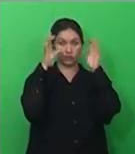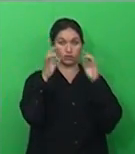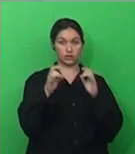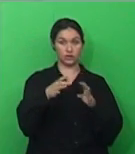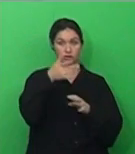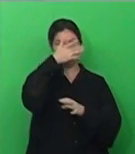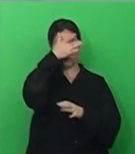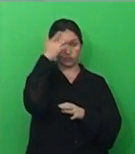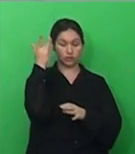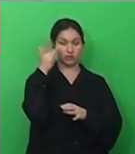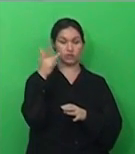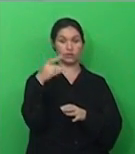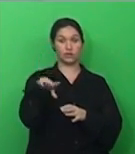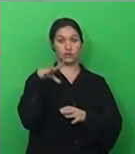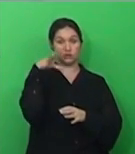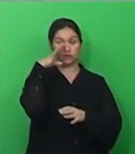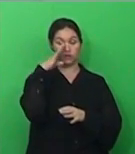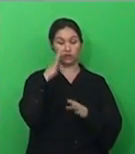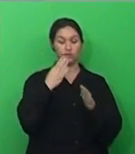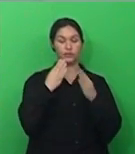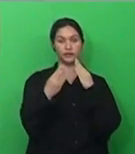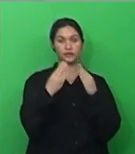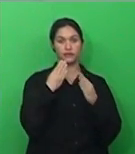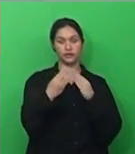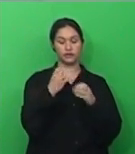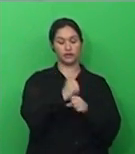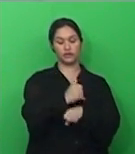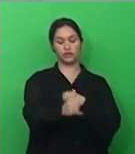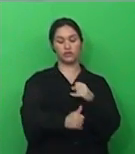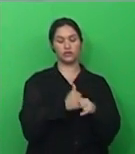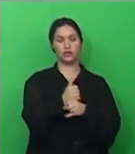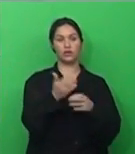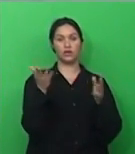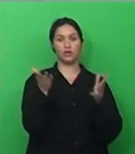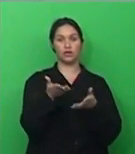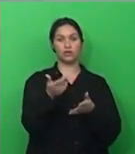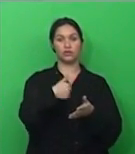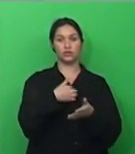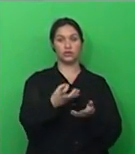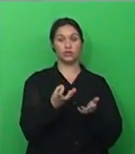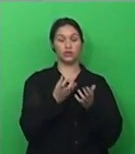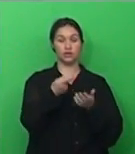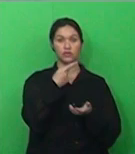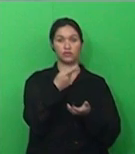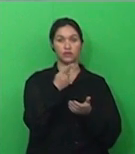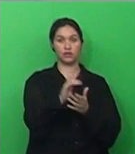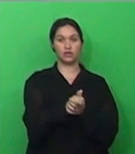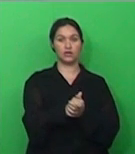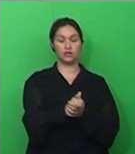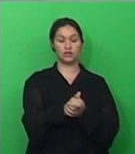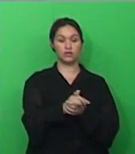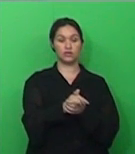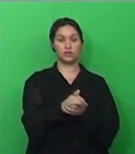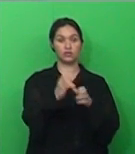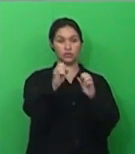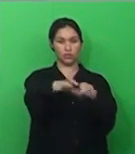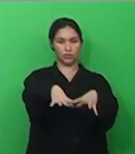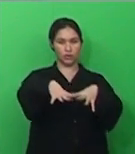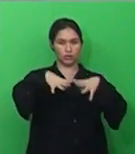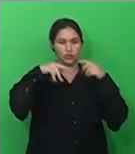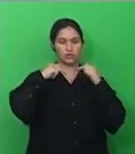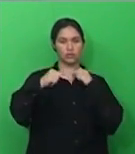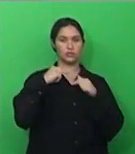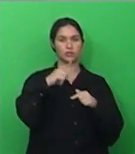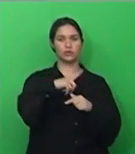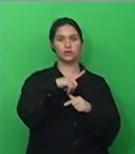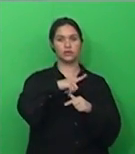pelas redes sociais. Eu subo à tribuna essa noite para falar sobre a audiência que teve no Ministério Público, na 5ª Promotoria,